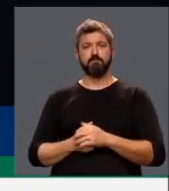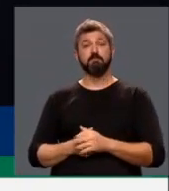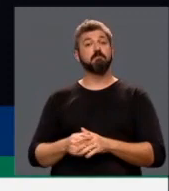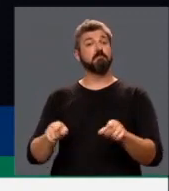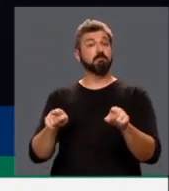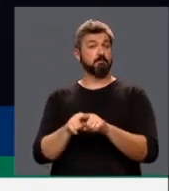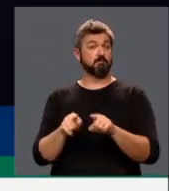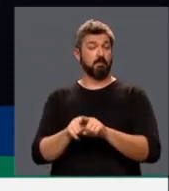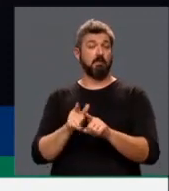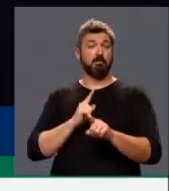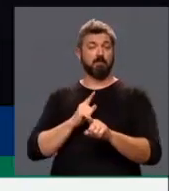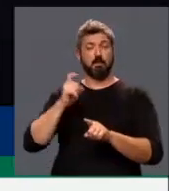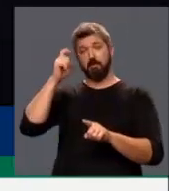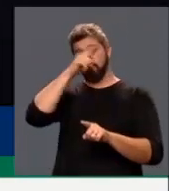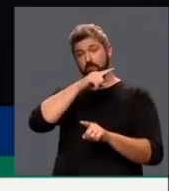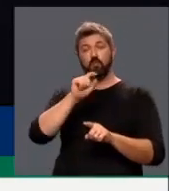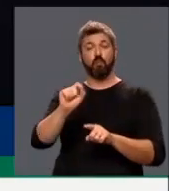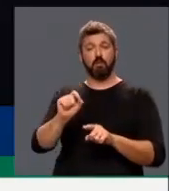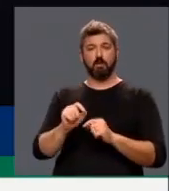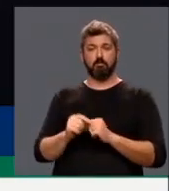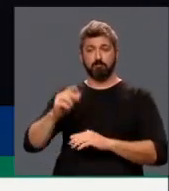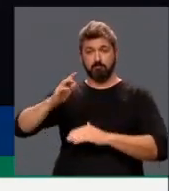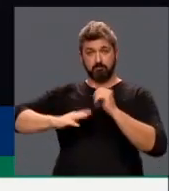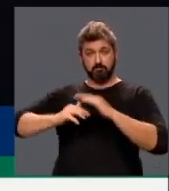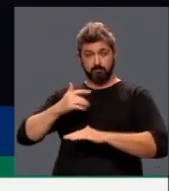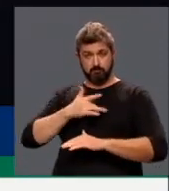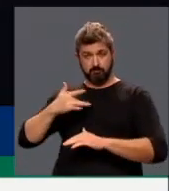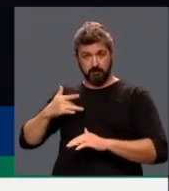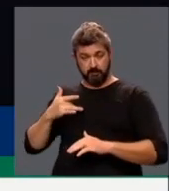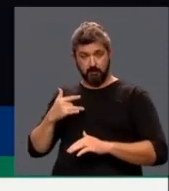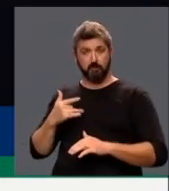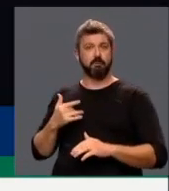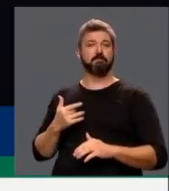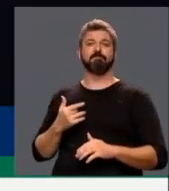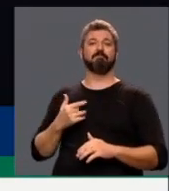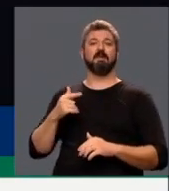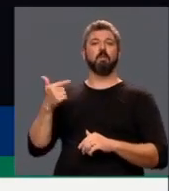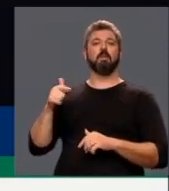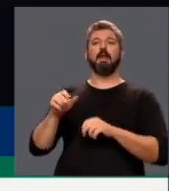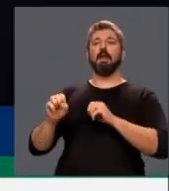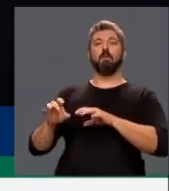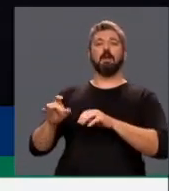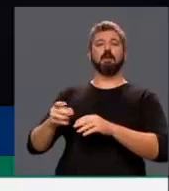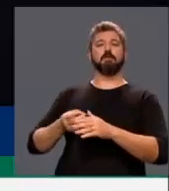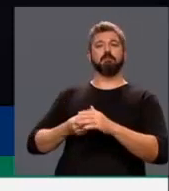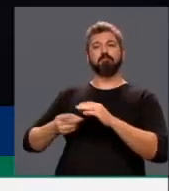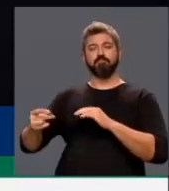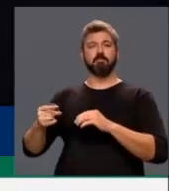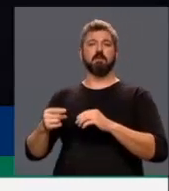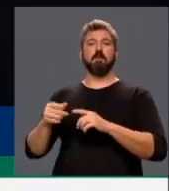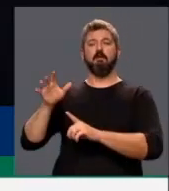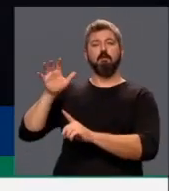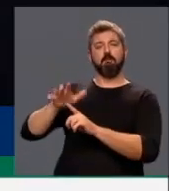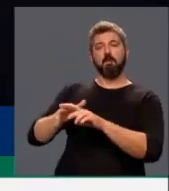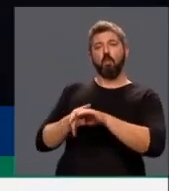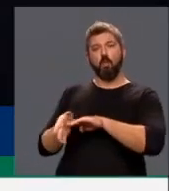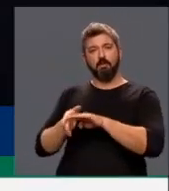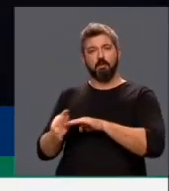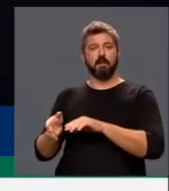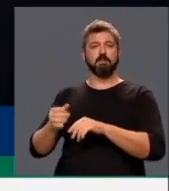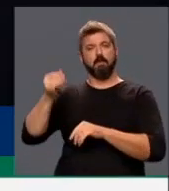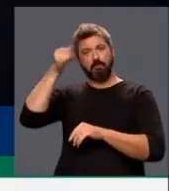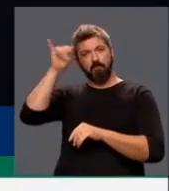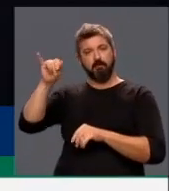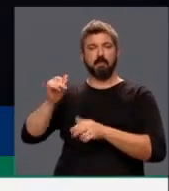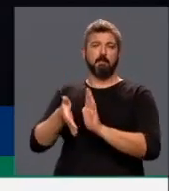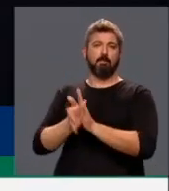existe também uma dificuldade dos profissionais, das profissionais de saúde que não têm educação permanente antirracista. Isso é muito importante. A gente